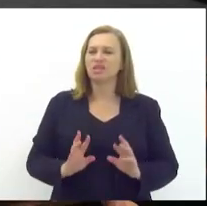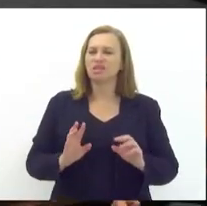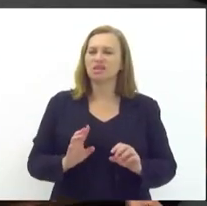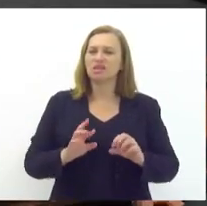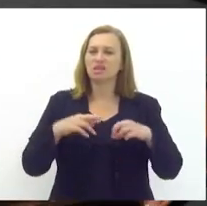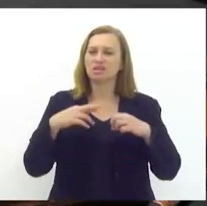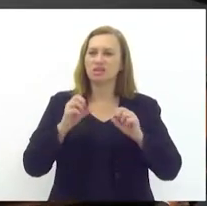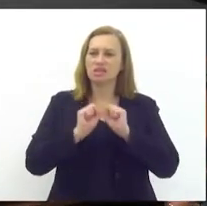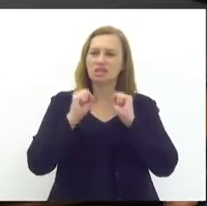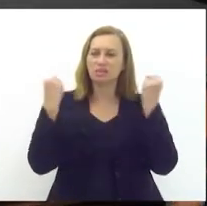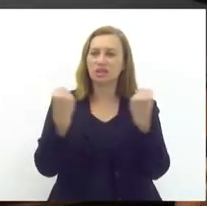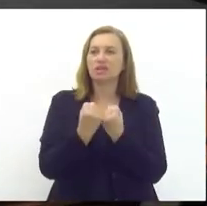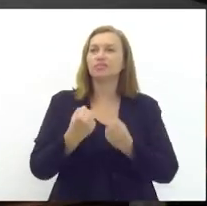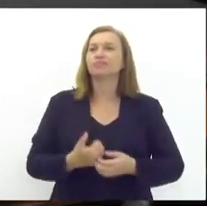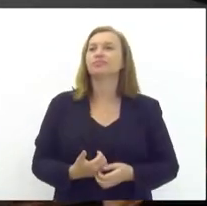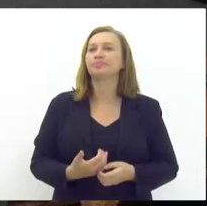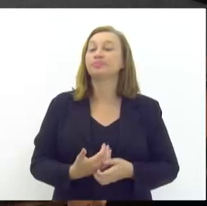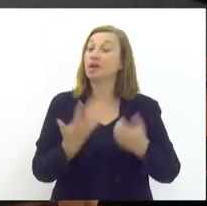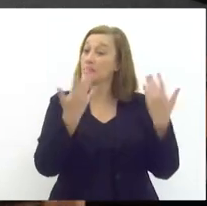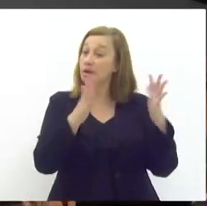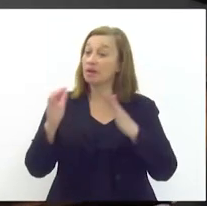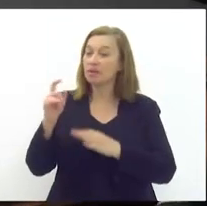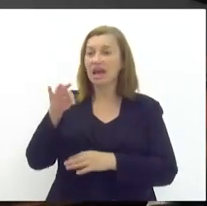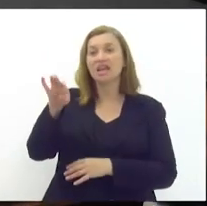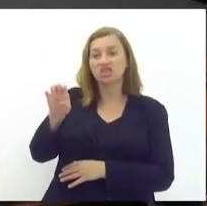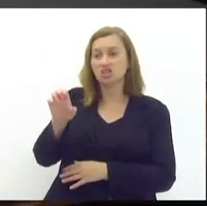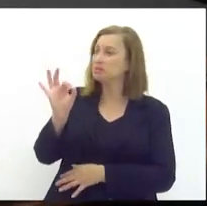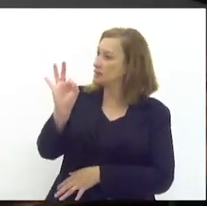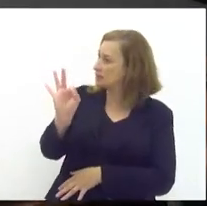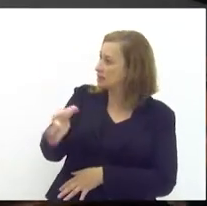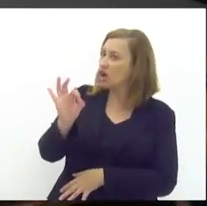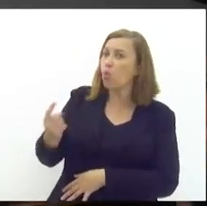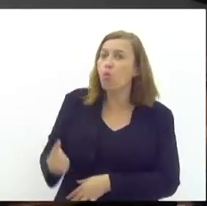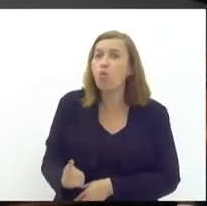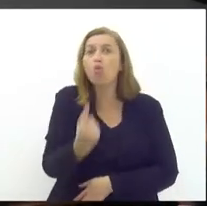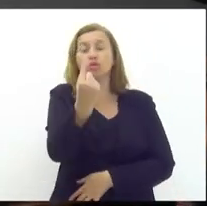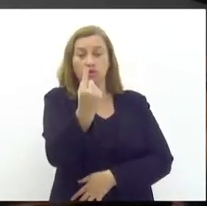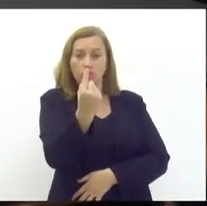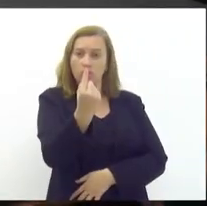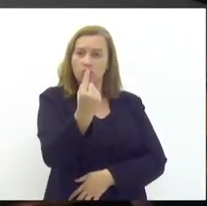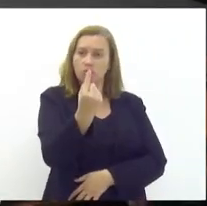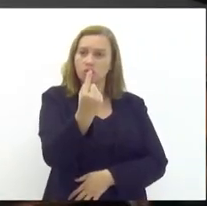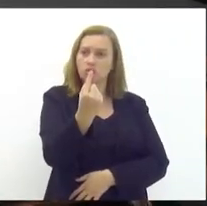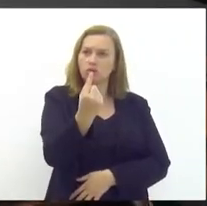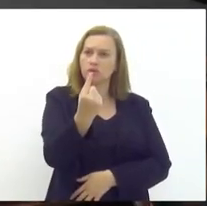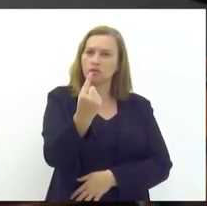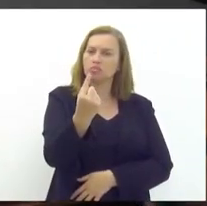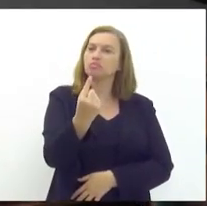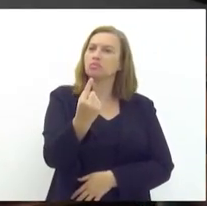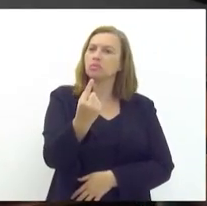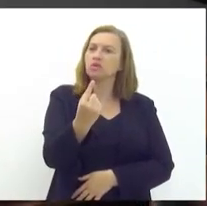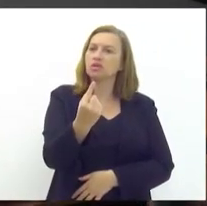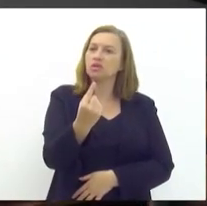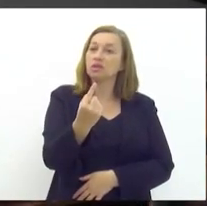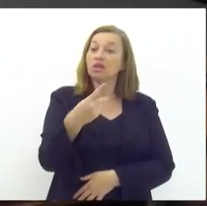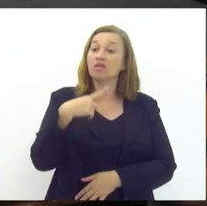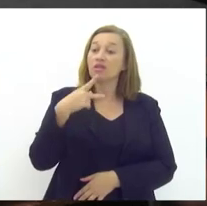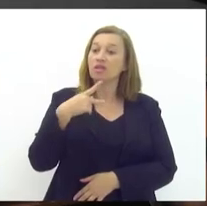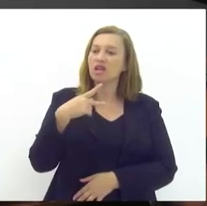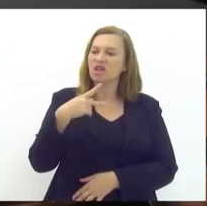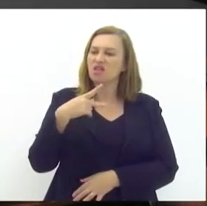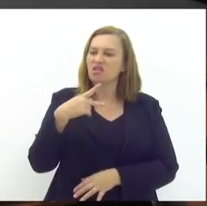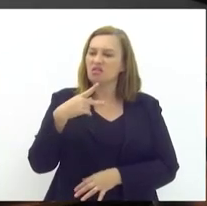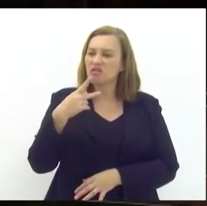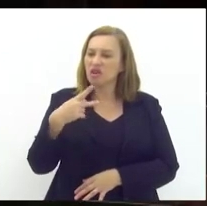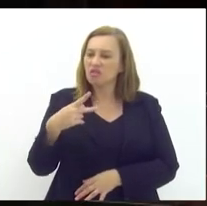parabenizar o Alexandre que foi de fato o único que na hora que cumpriu o tempo não